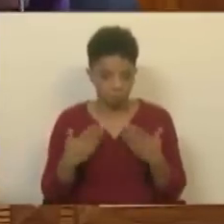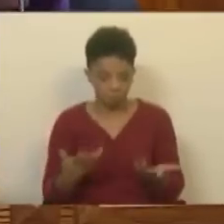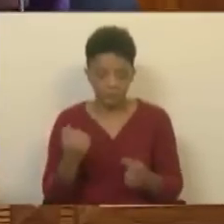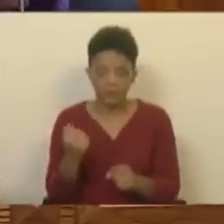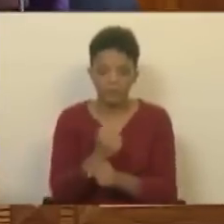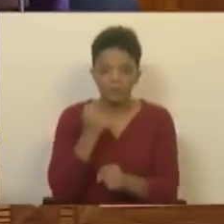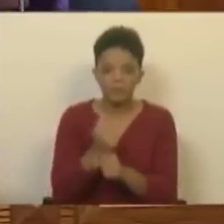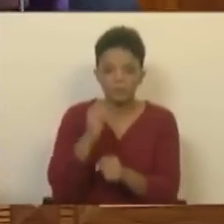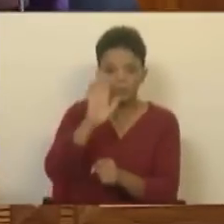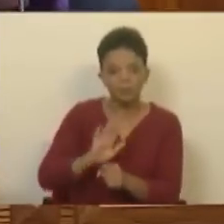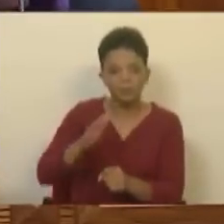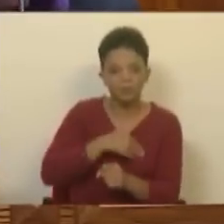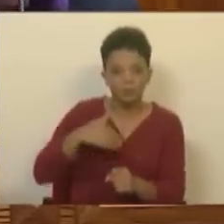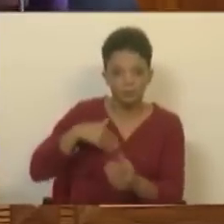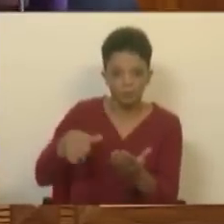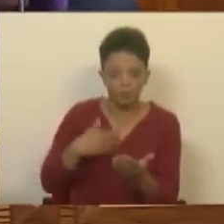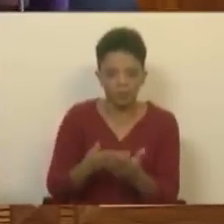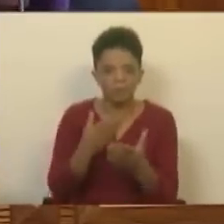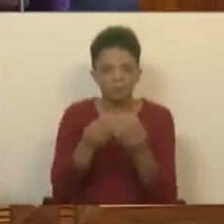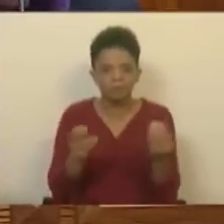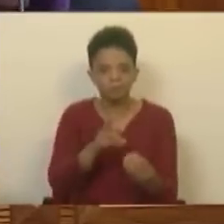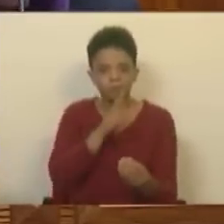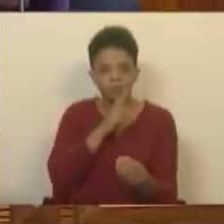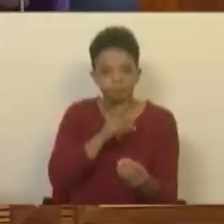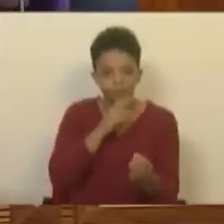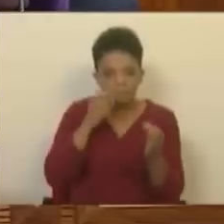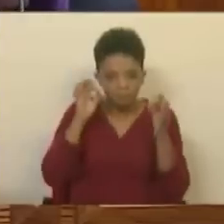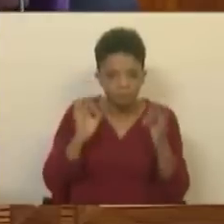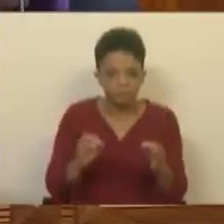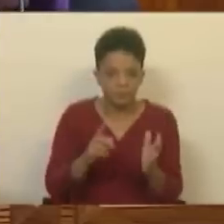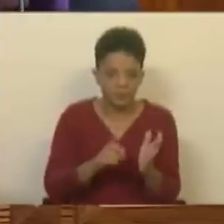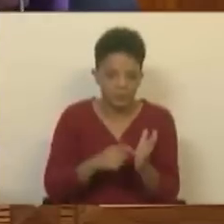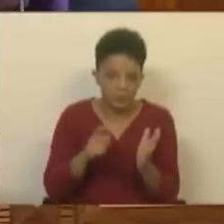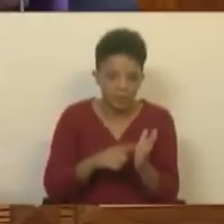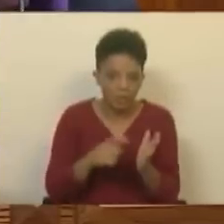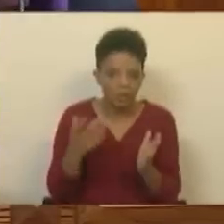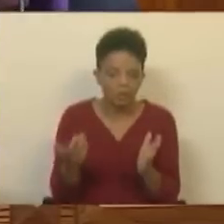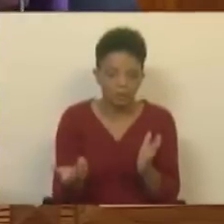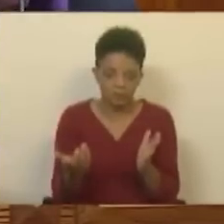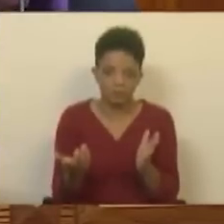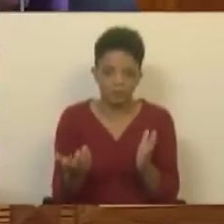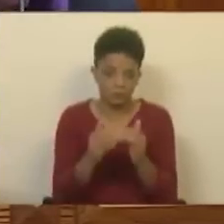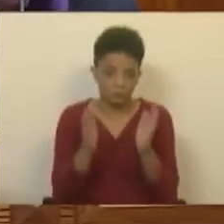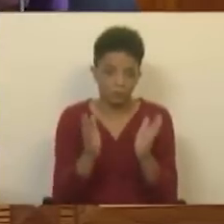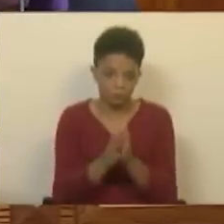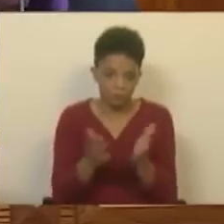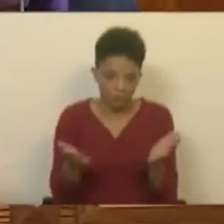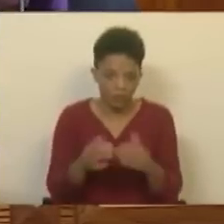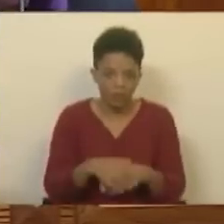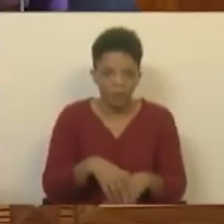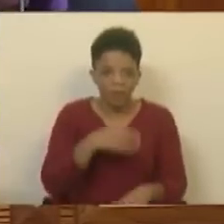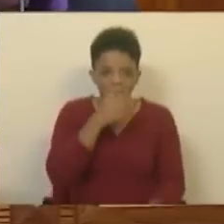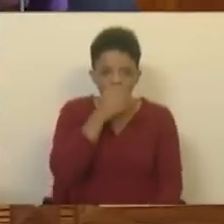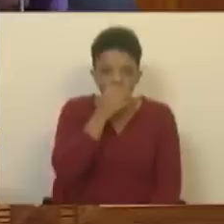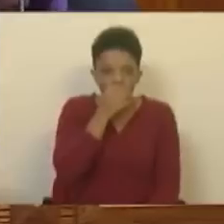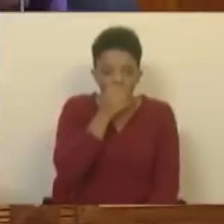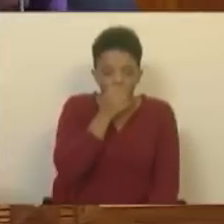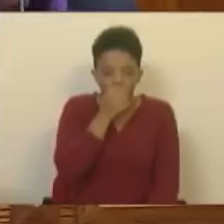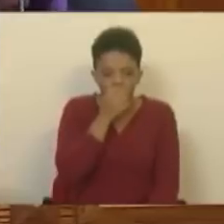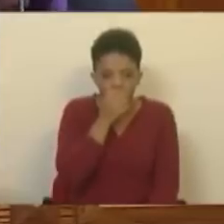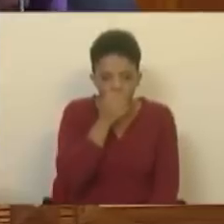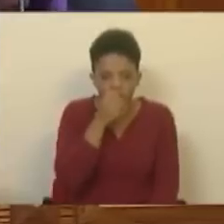um serviço Nacional de saúde que dê resposta efetiva à necessidade de todos que o faça